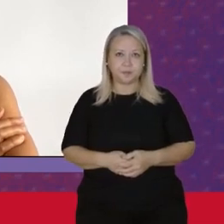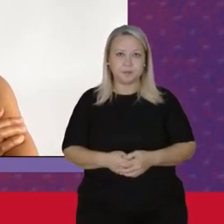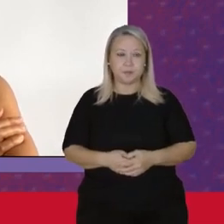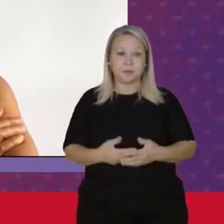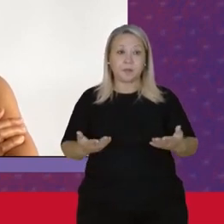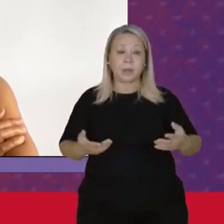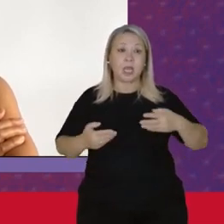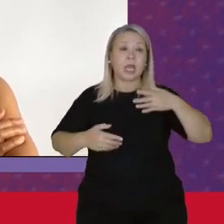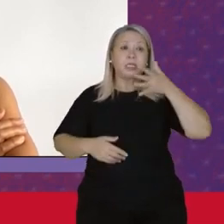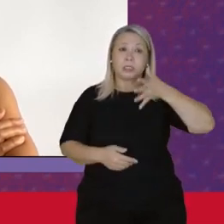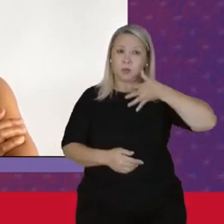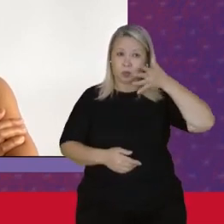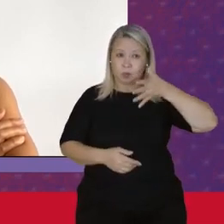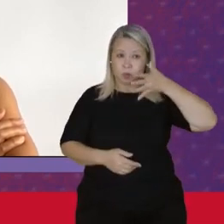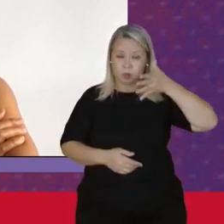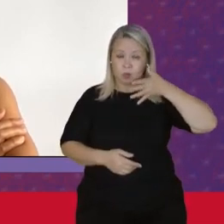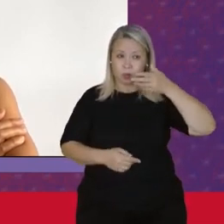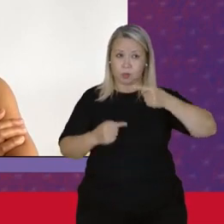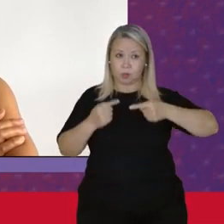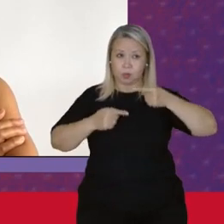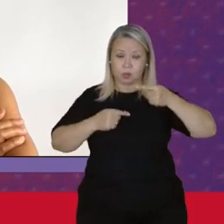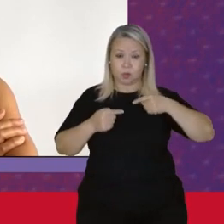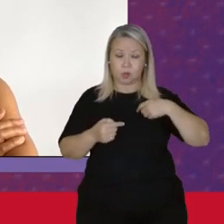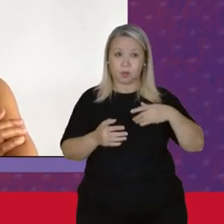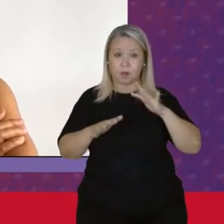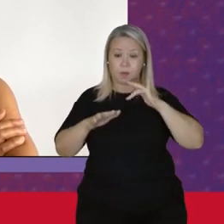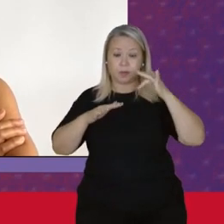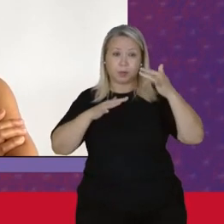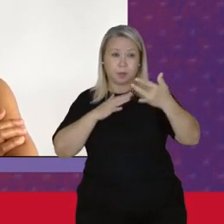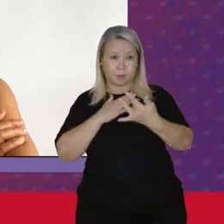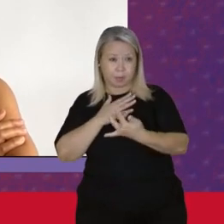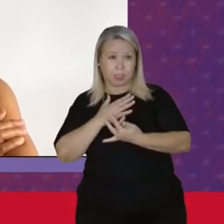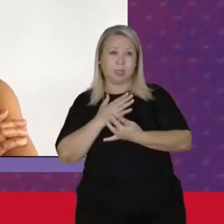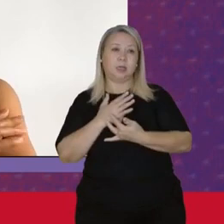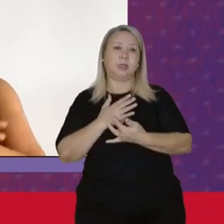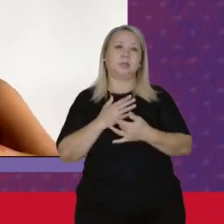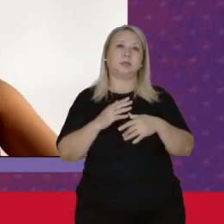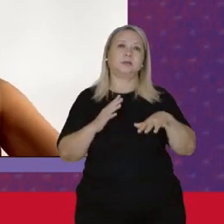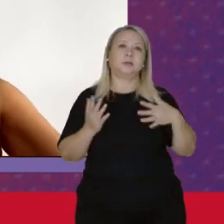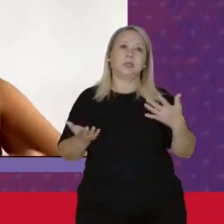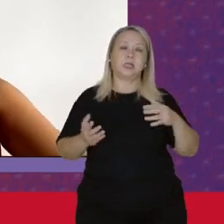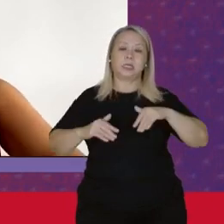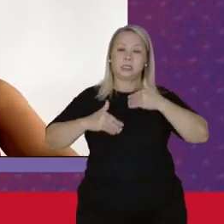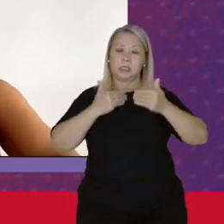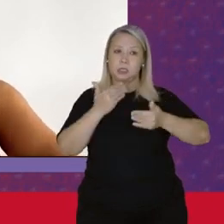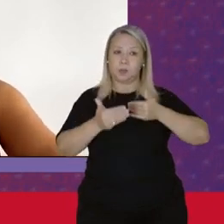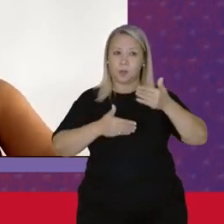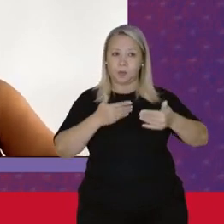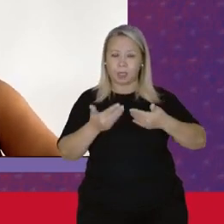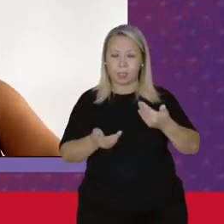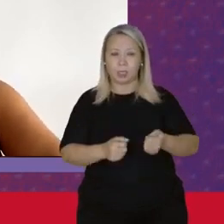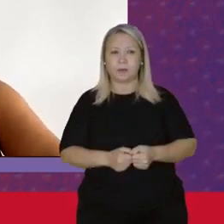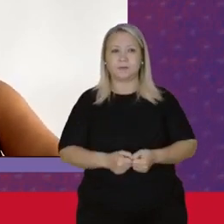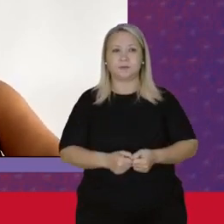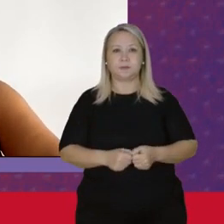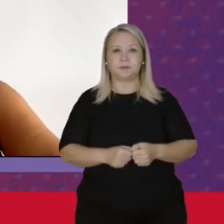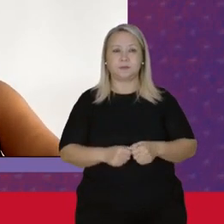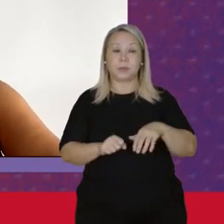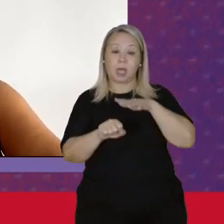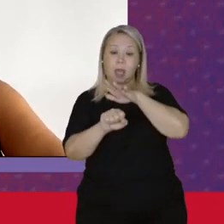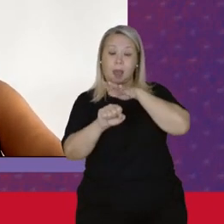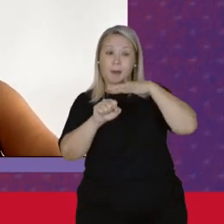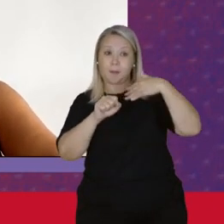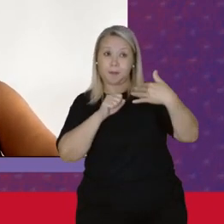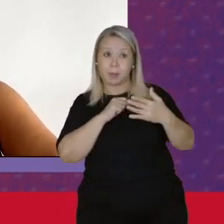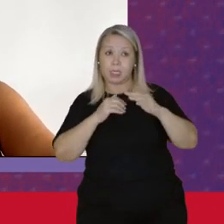Há um discurso que nós vemos a mídia desenvolver e os donos do